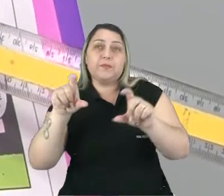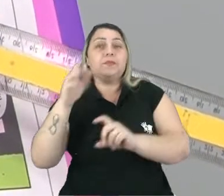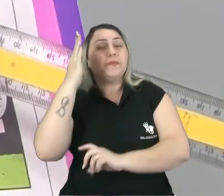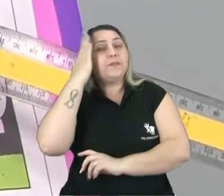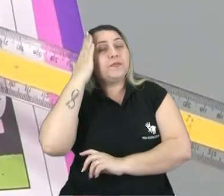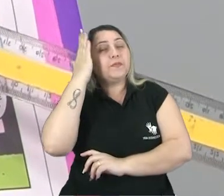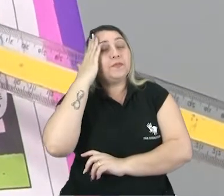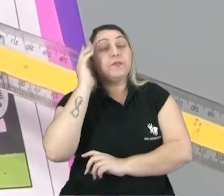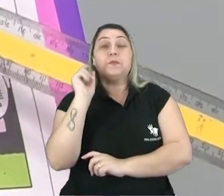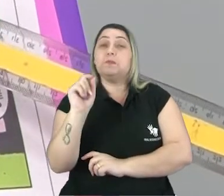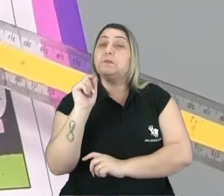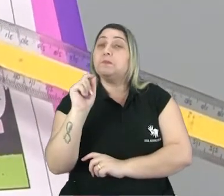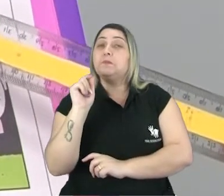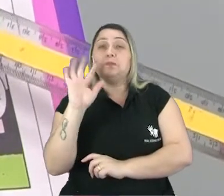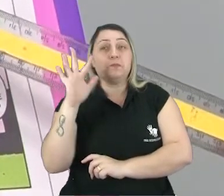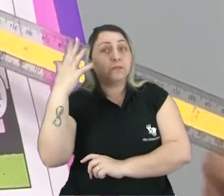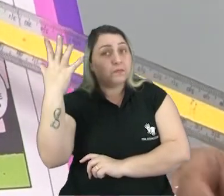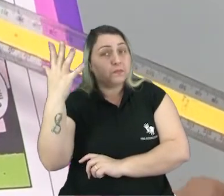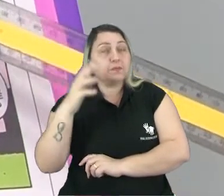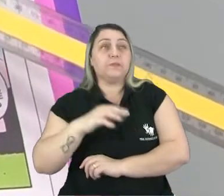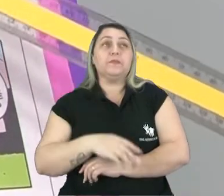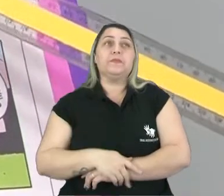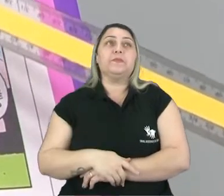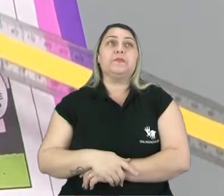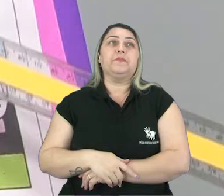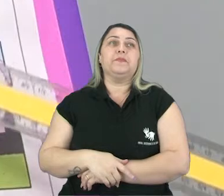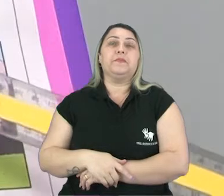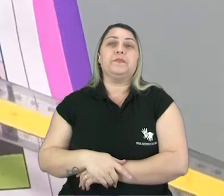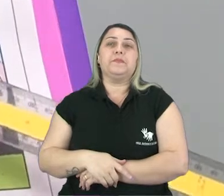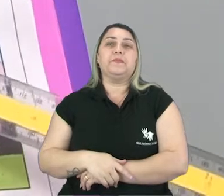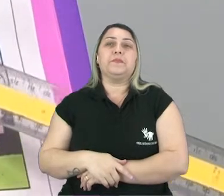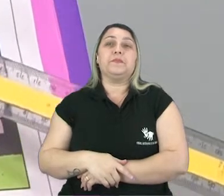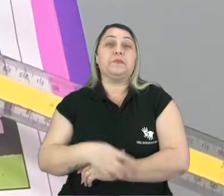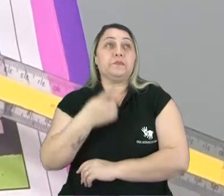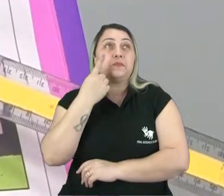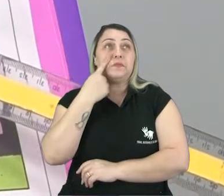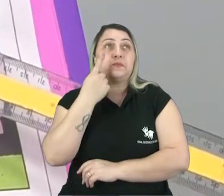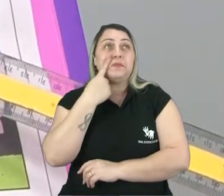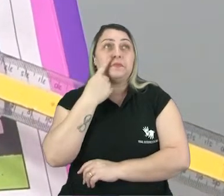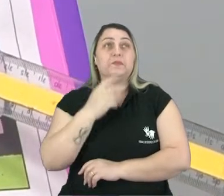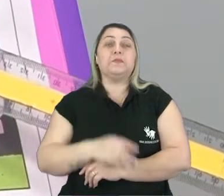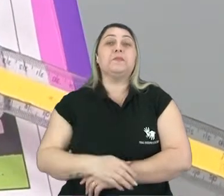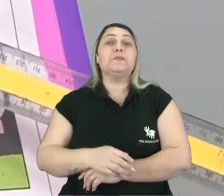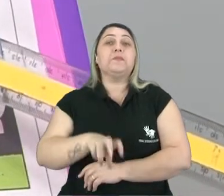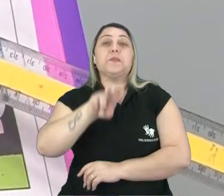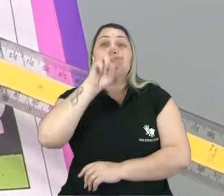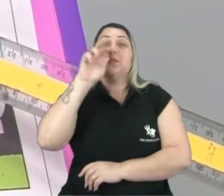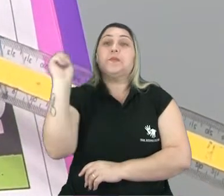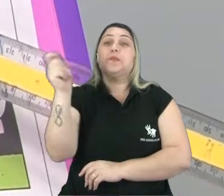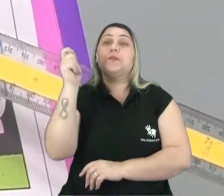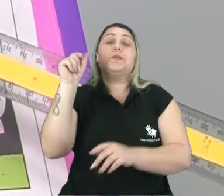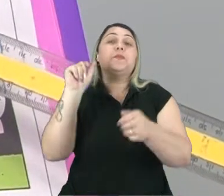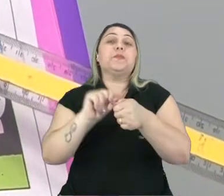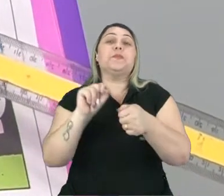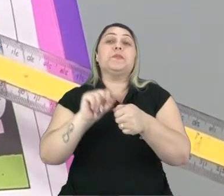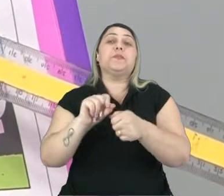para descobrir então o que aconteceu. Olha só o que Mônica está